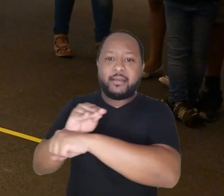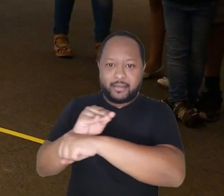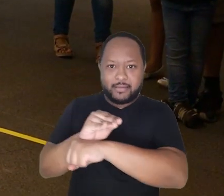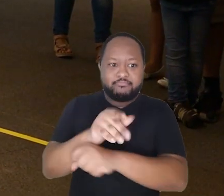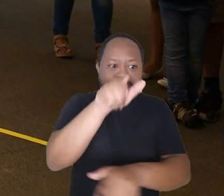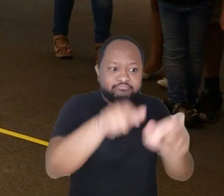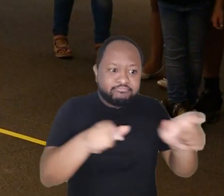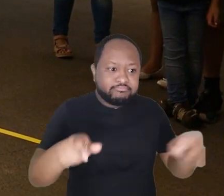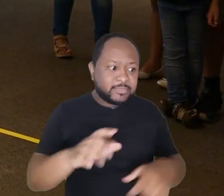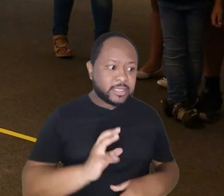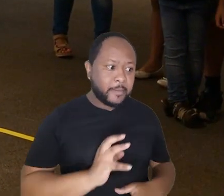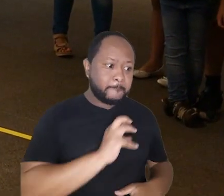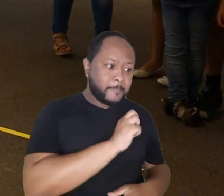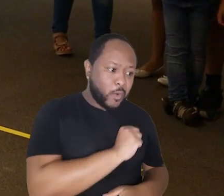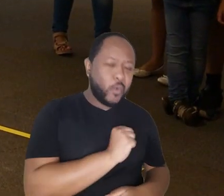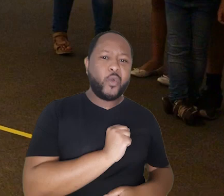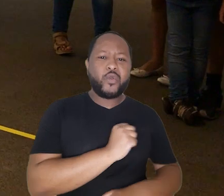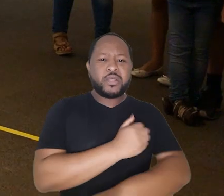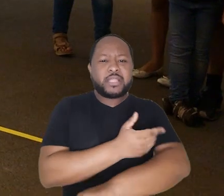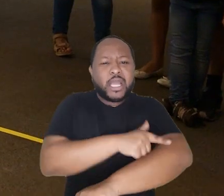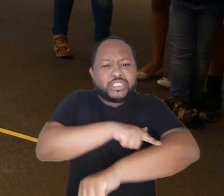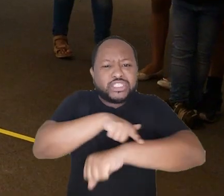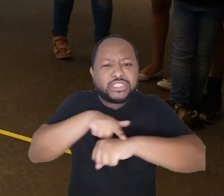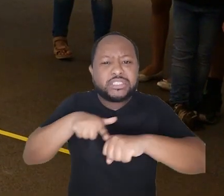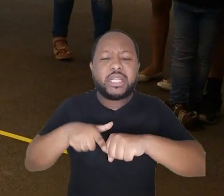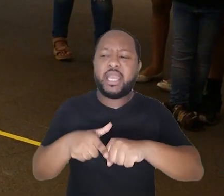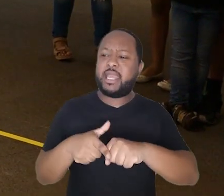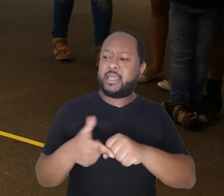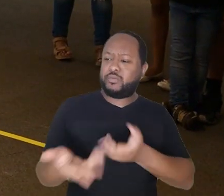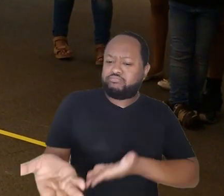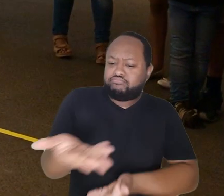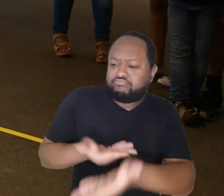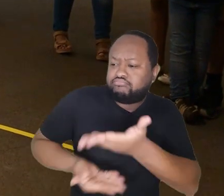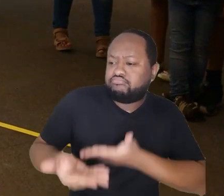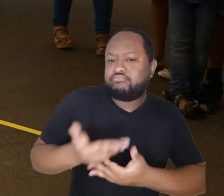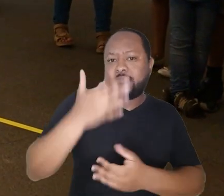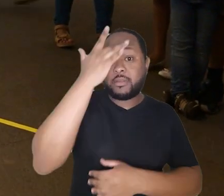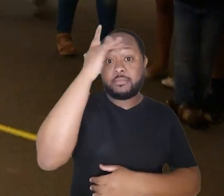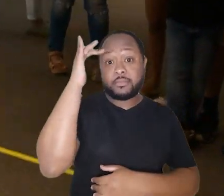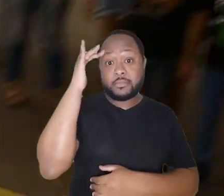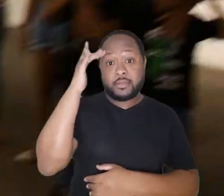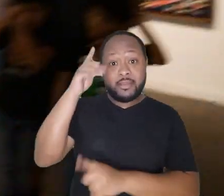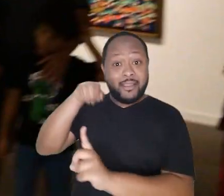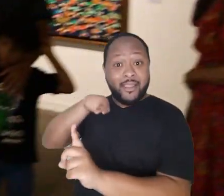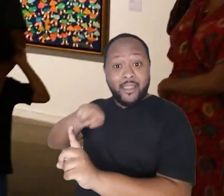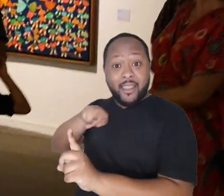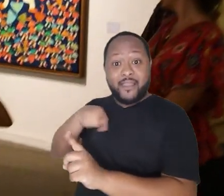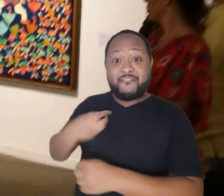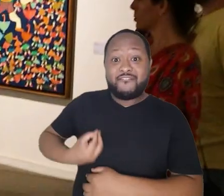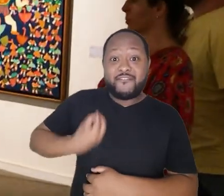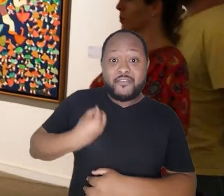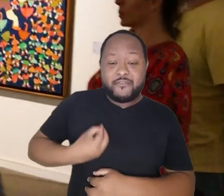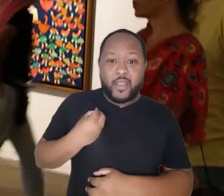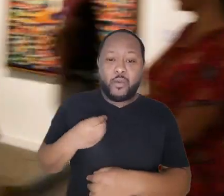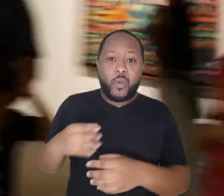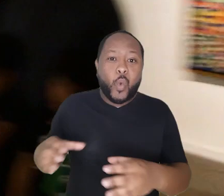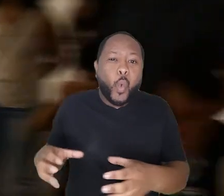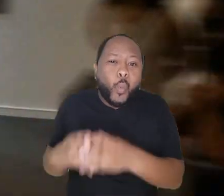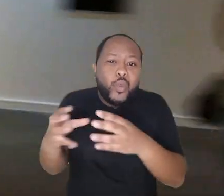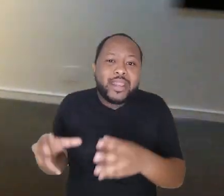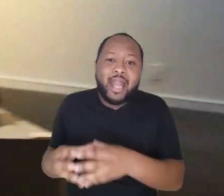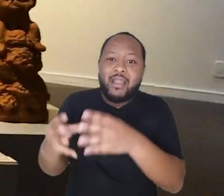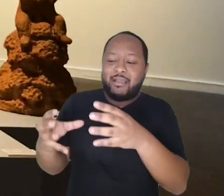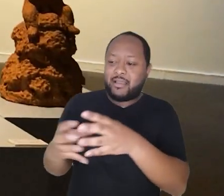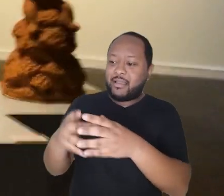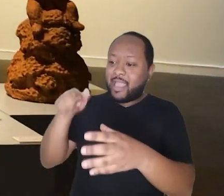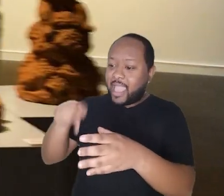dos amores, enfim, dessa gentileza, do cuidado entre as pessoas. O Antônio Poteiro viveu numa realidade de comunidade, né? Ele